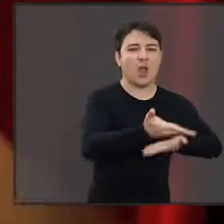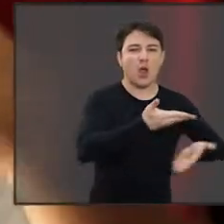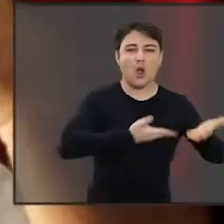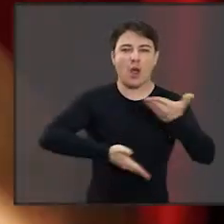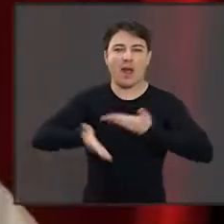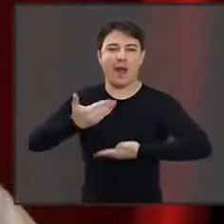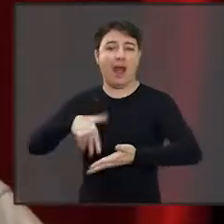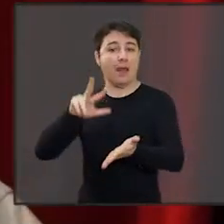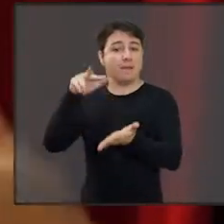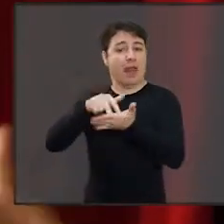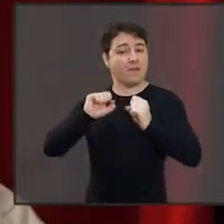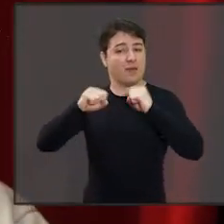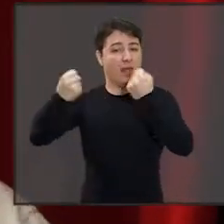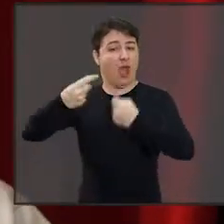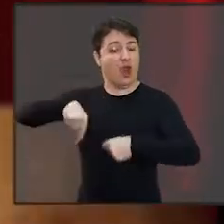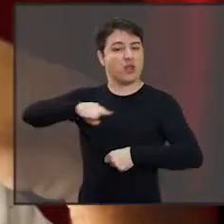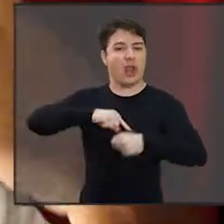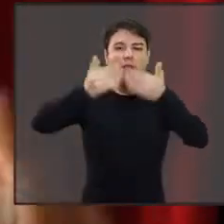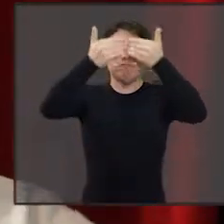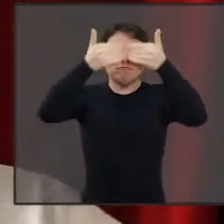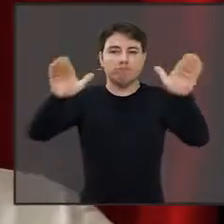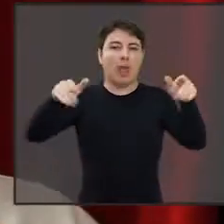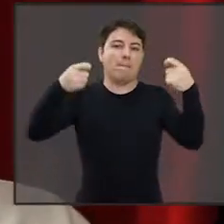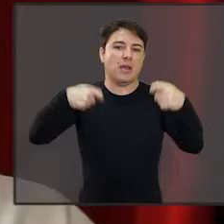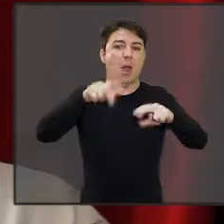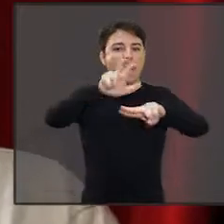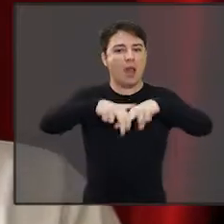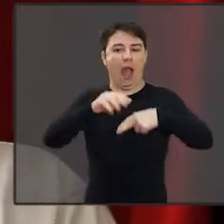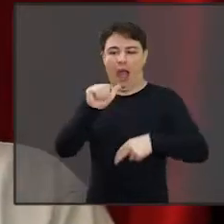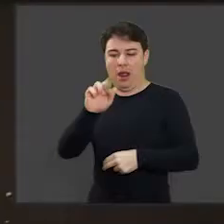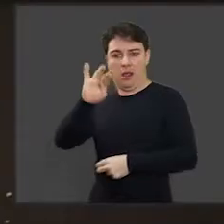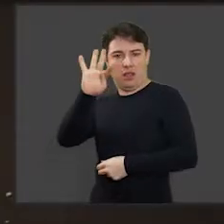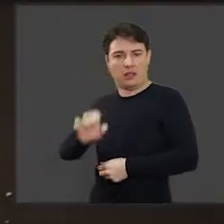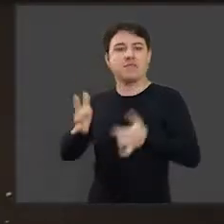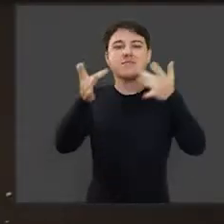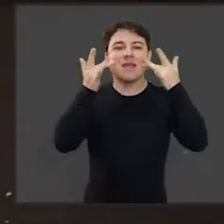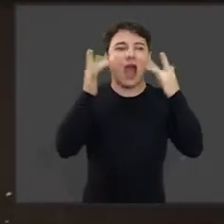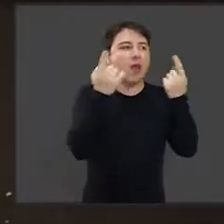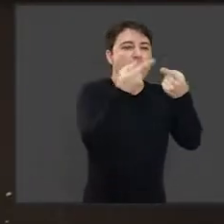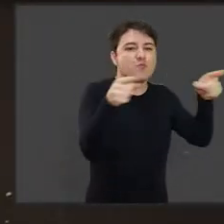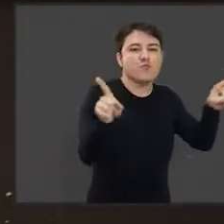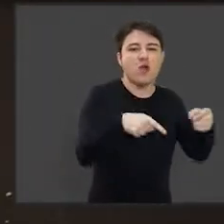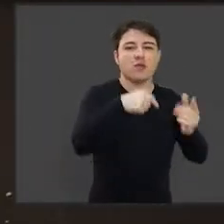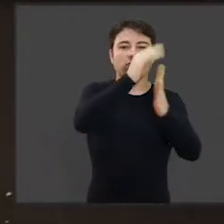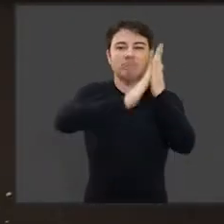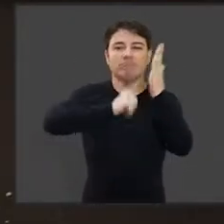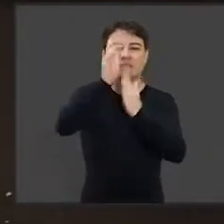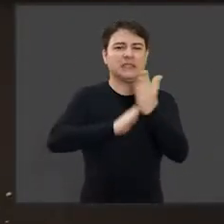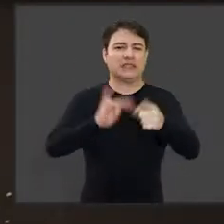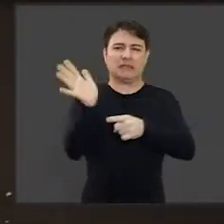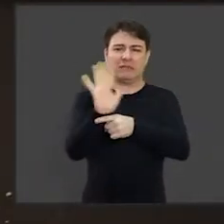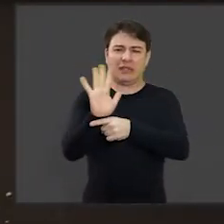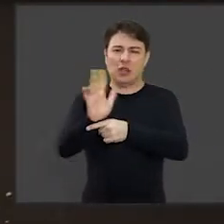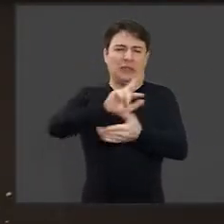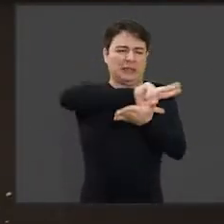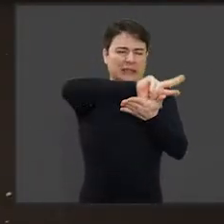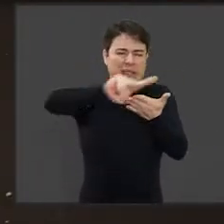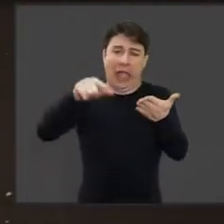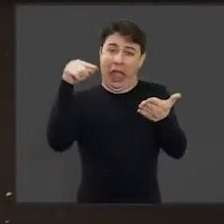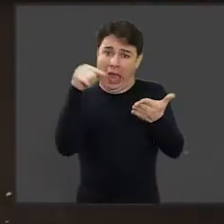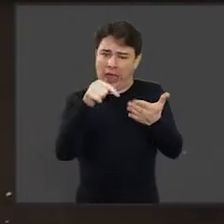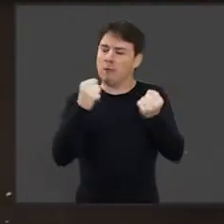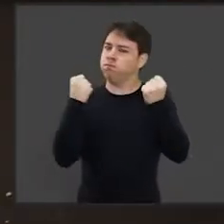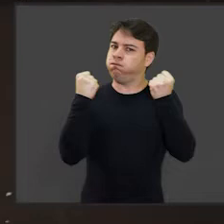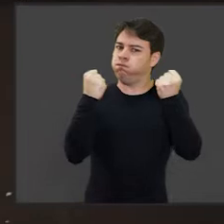arte, pelo teatro, pela música, pela pintura, pelo cinema, porque tem muita coisa potente aí. Eu posso dizer